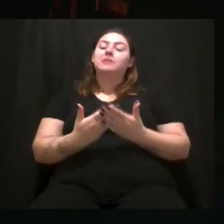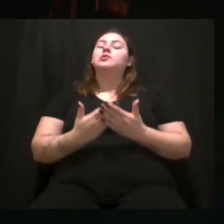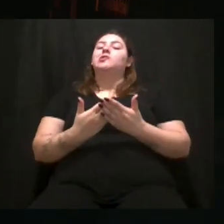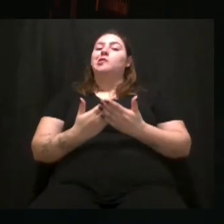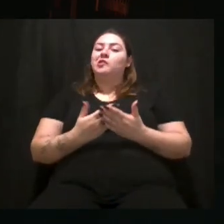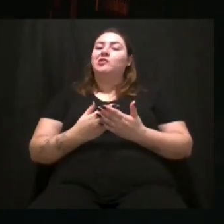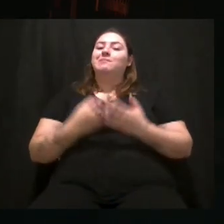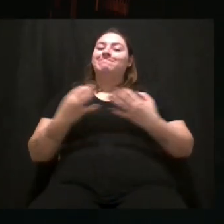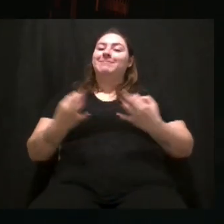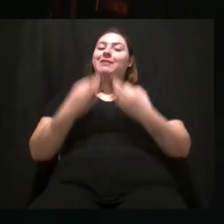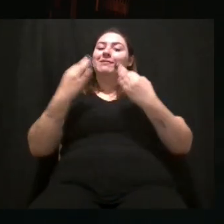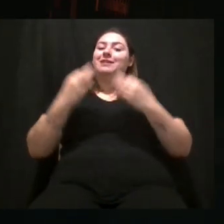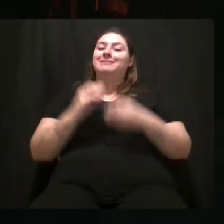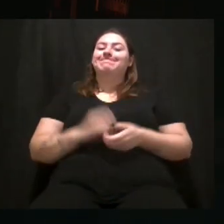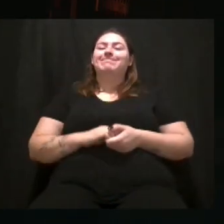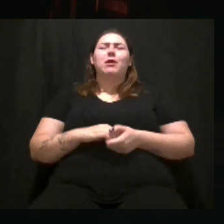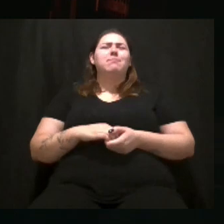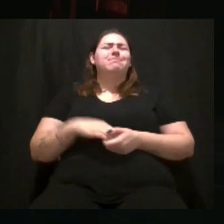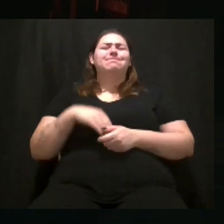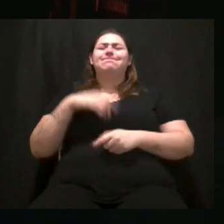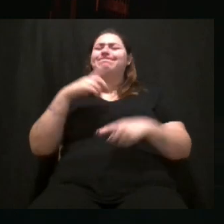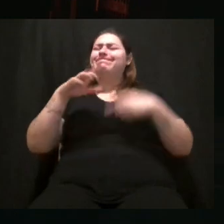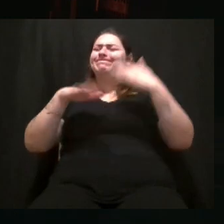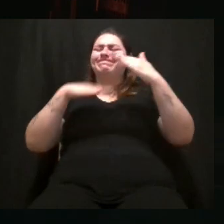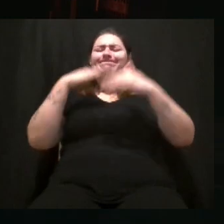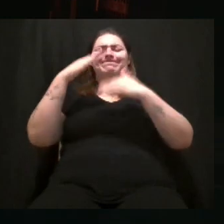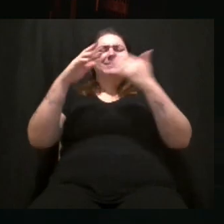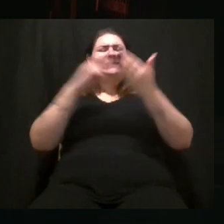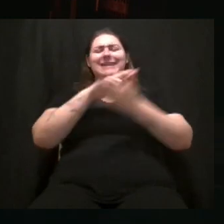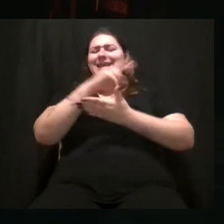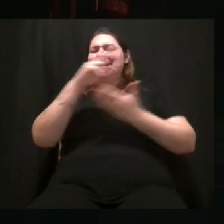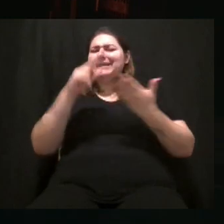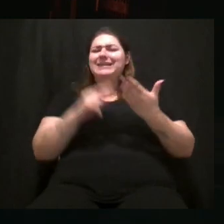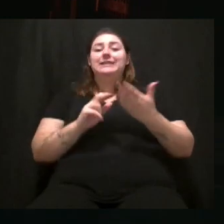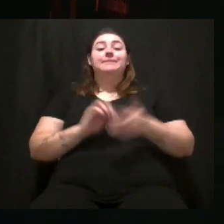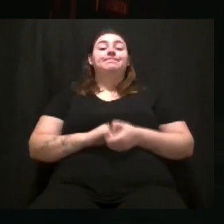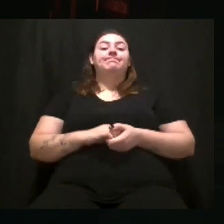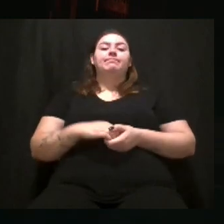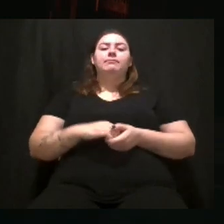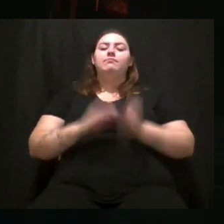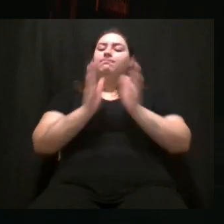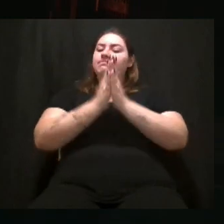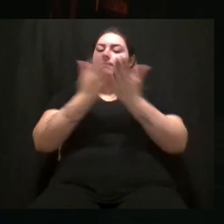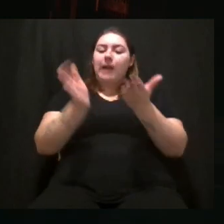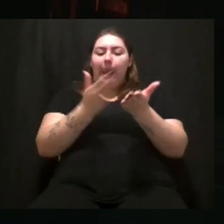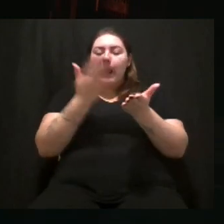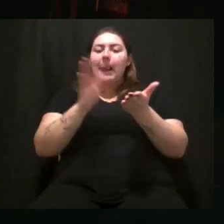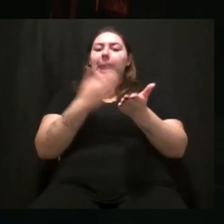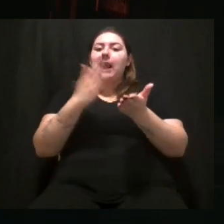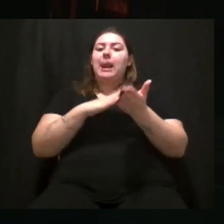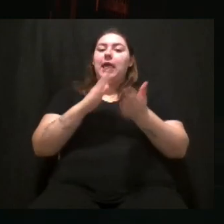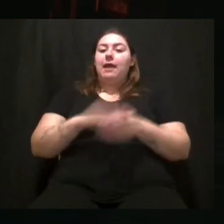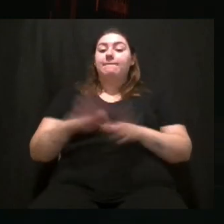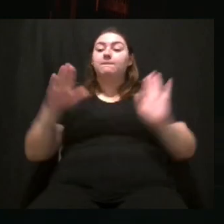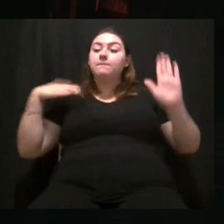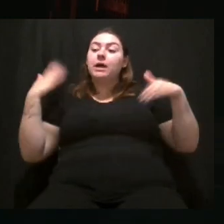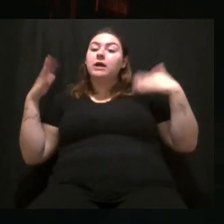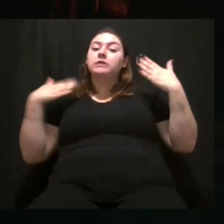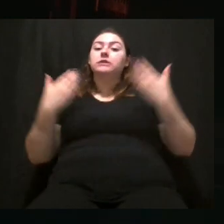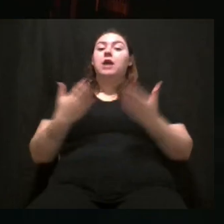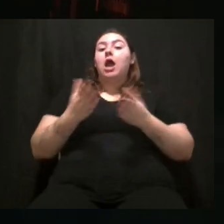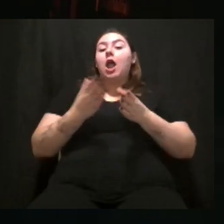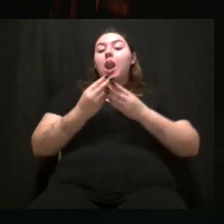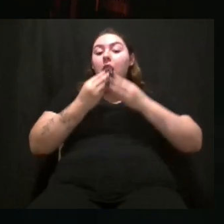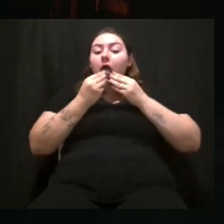pagamento da mensalidade. Existem materiais escolares, os passeios, as festas, os lanches, as viagens e até os hábitos